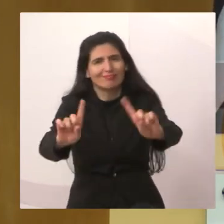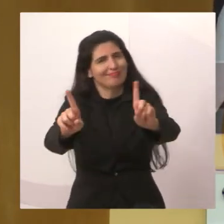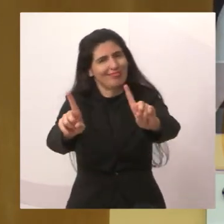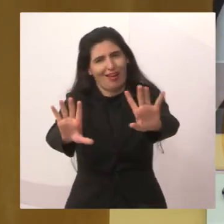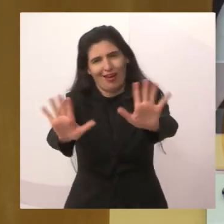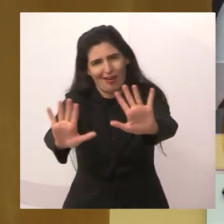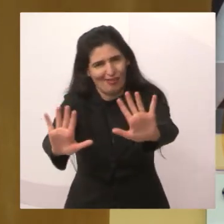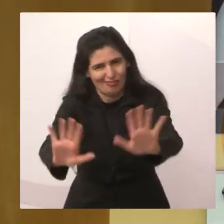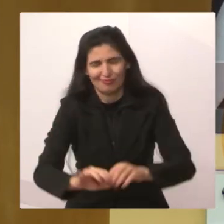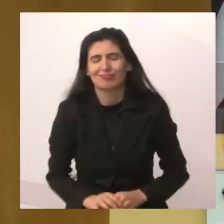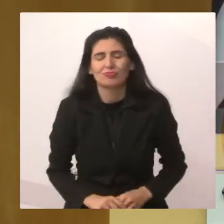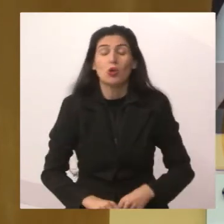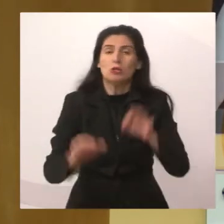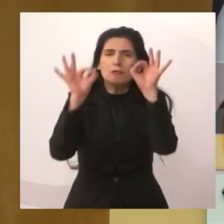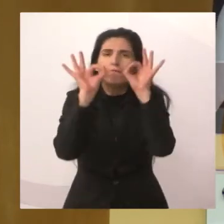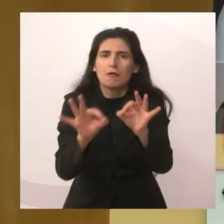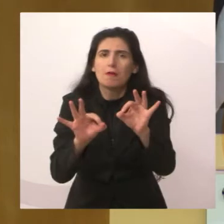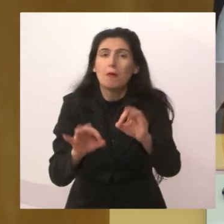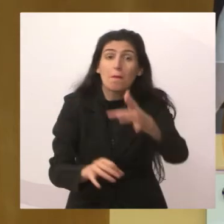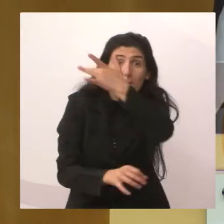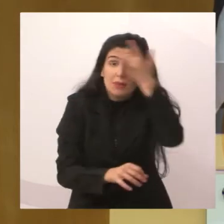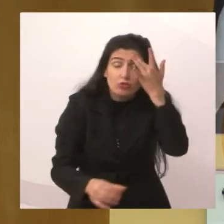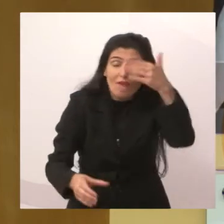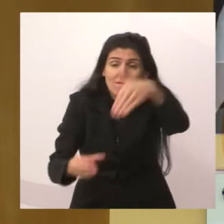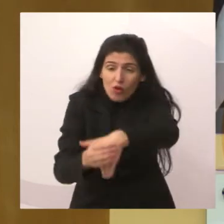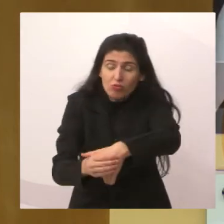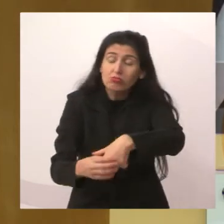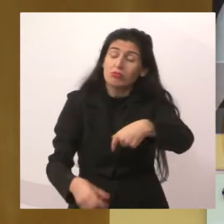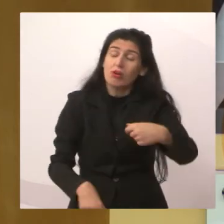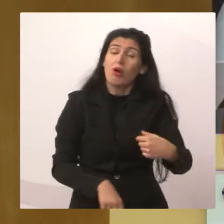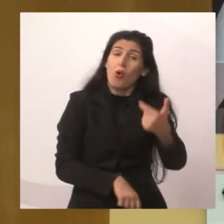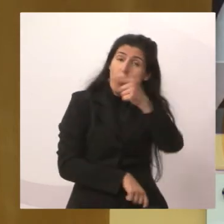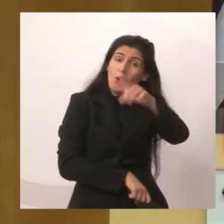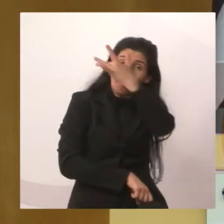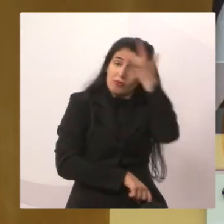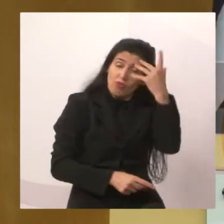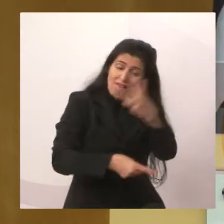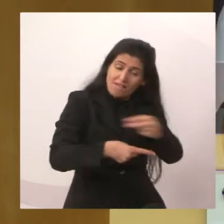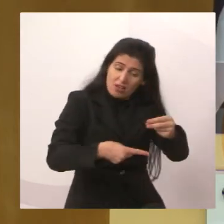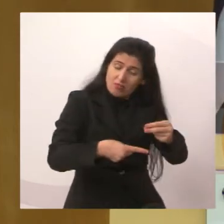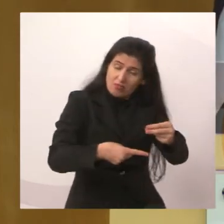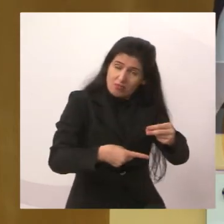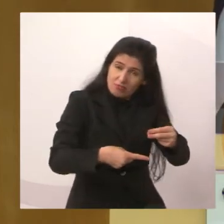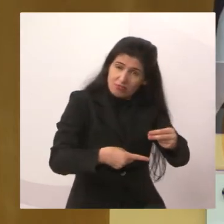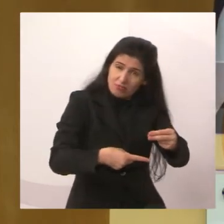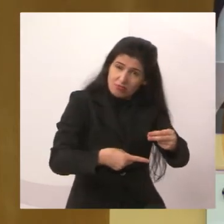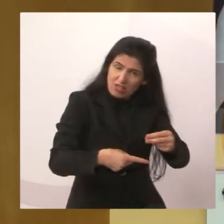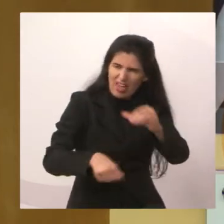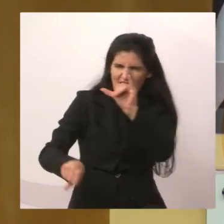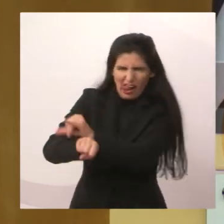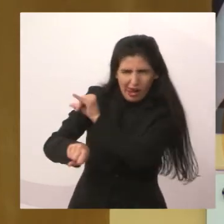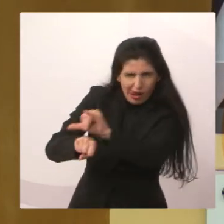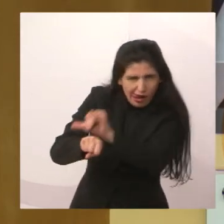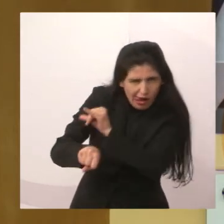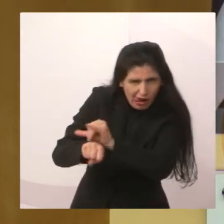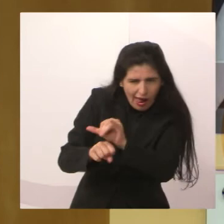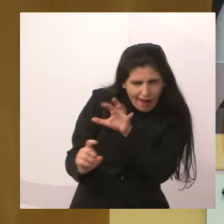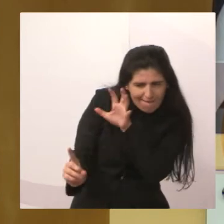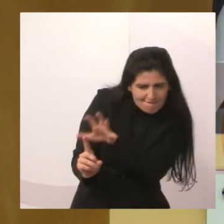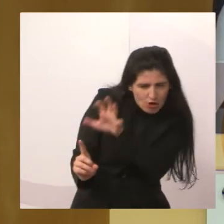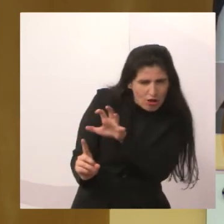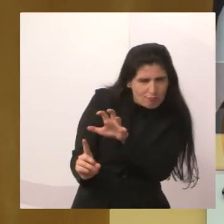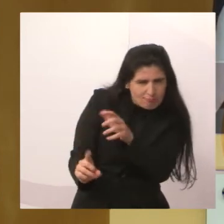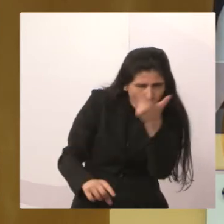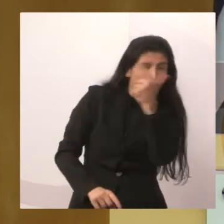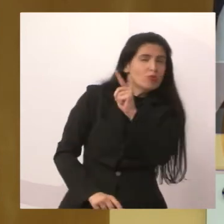sim. Não podemos usar de uma forma desse tipo de política. Então, eu sempre lutarei